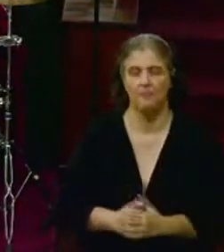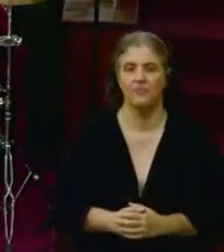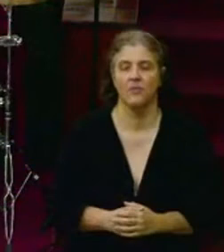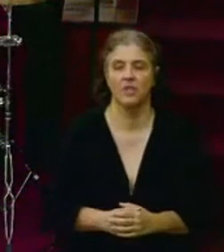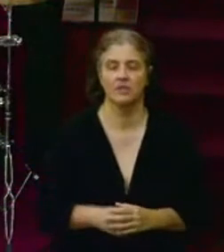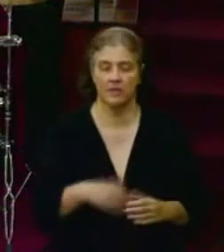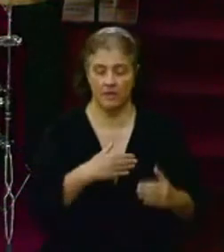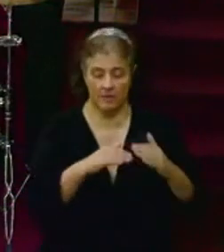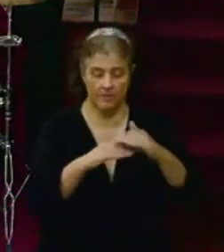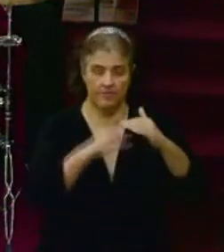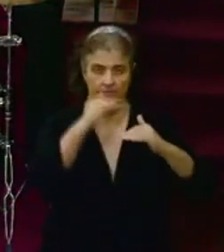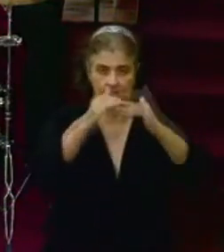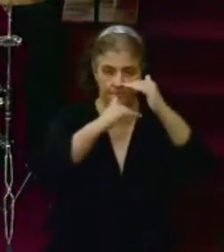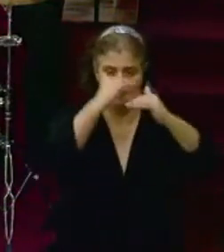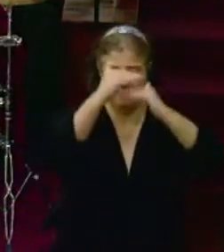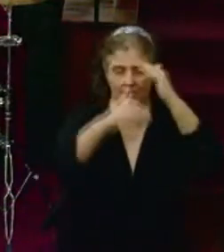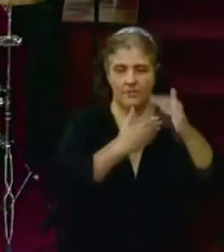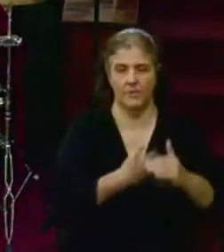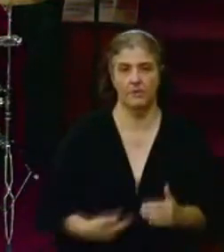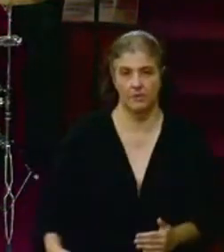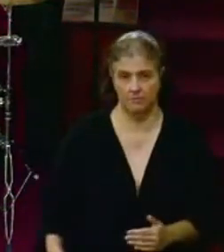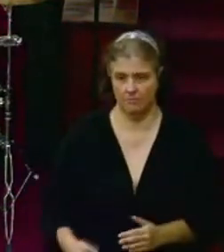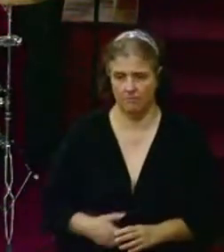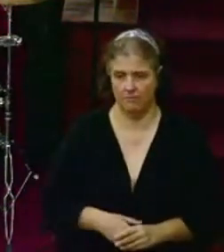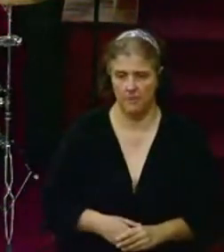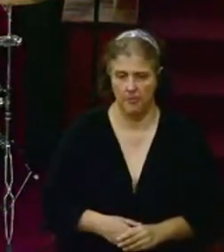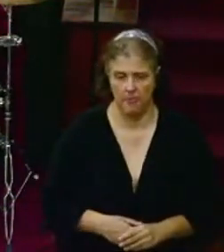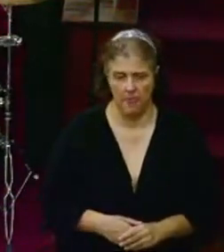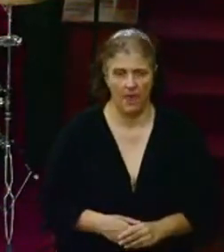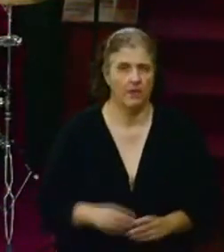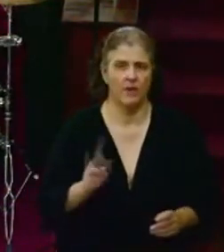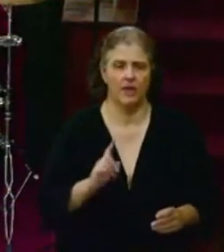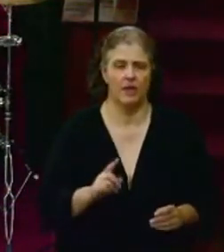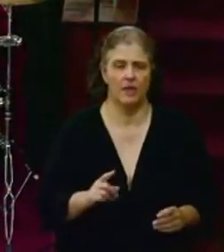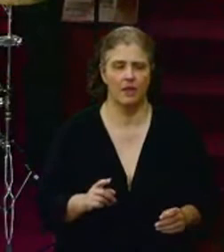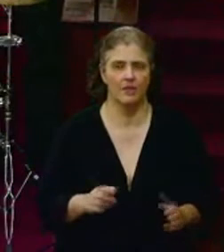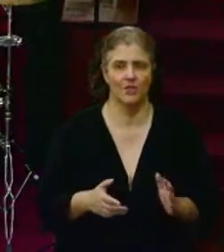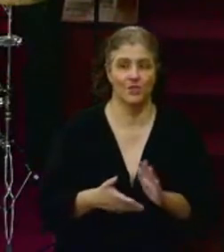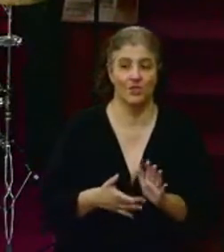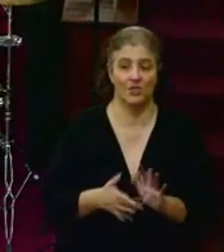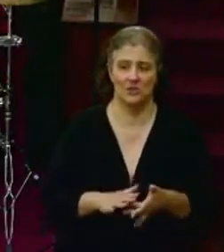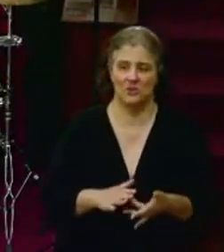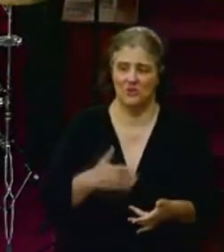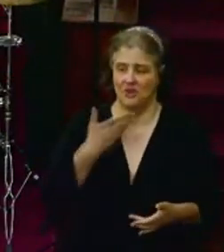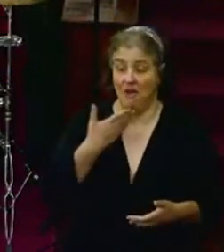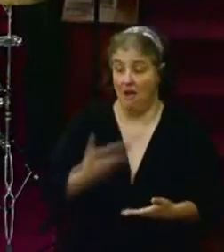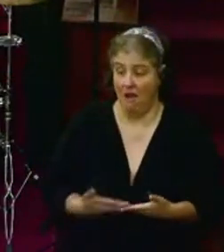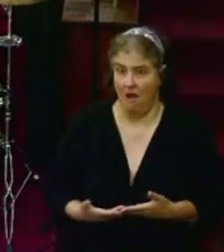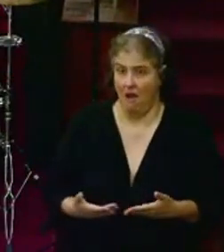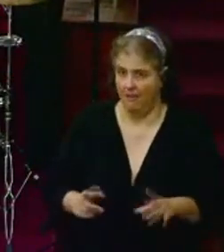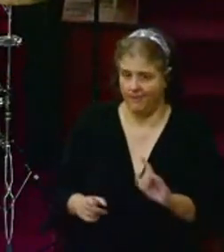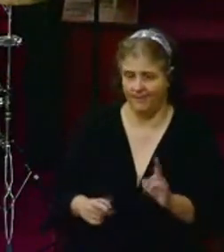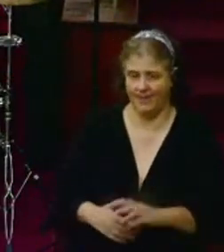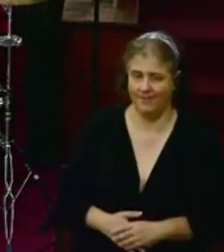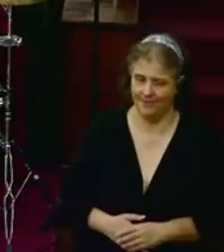autoridade, não é que ele surpreendeu Jesus. Não caia na besteira de achar que Jesus não sabia o final dessa história. Claro que